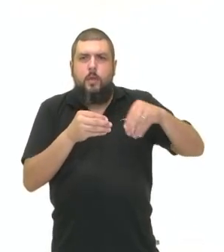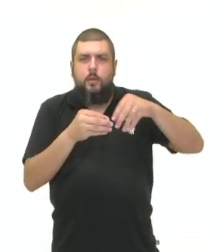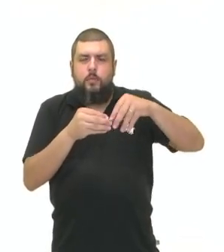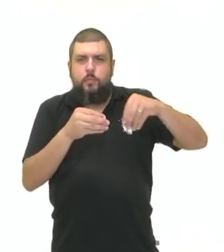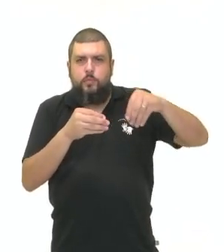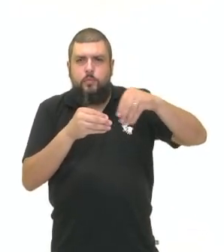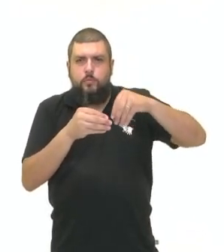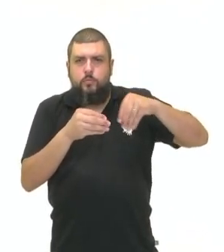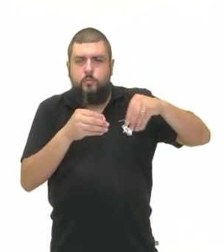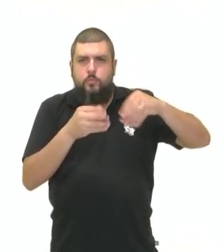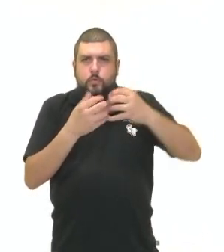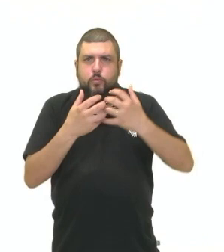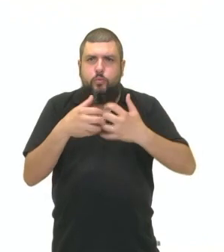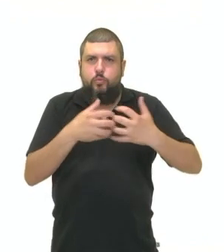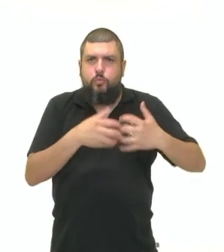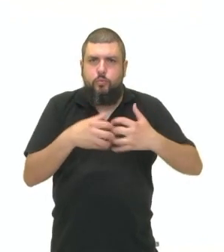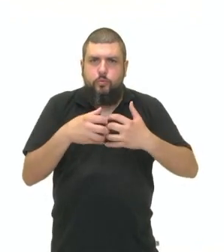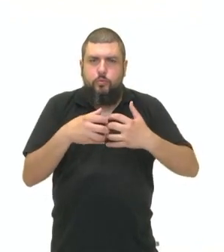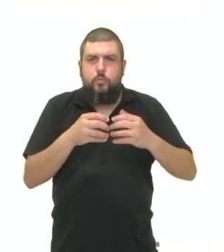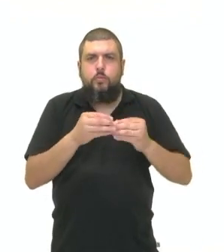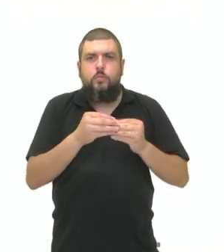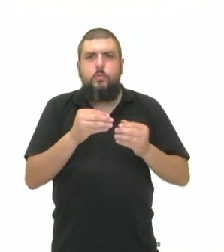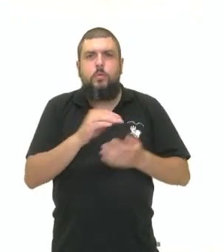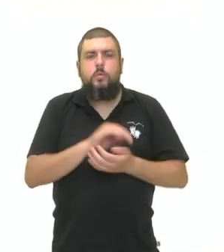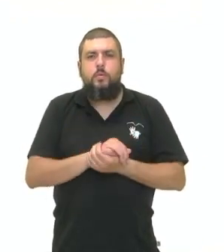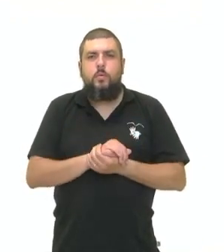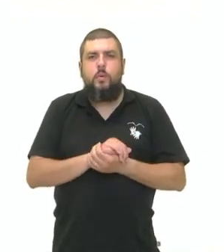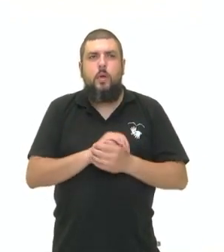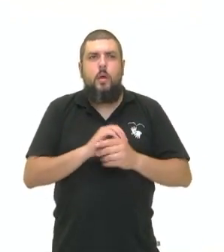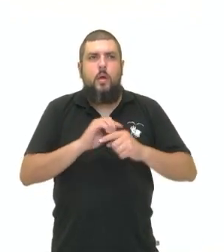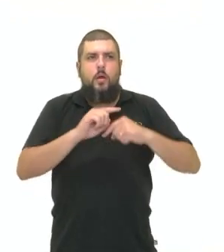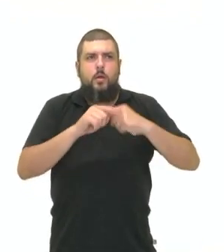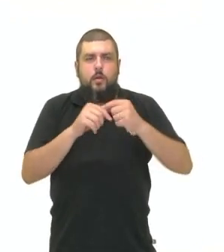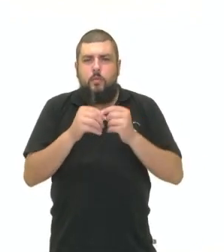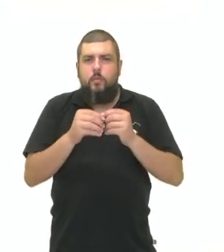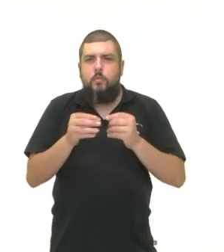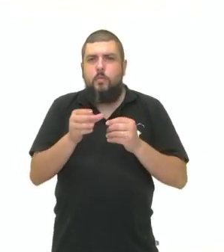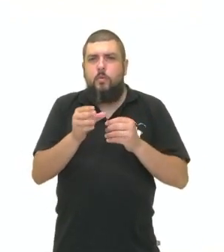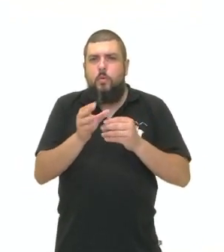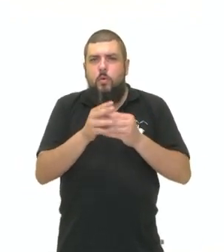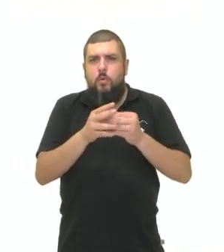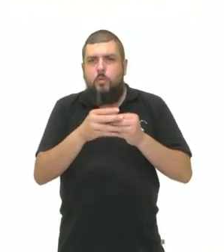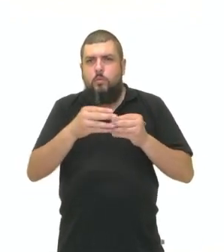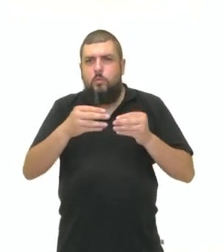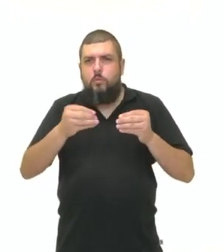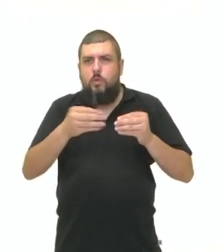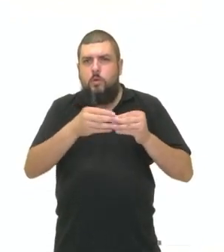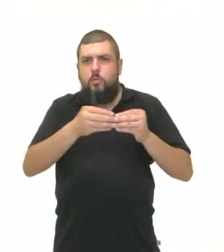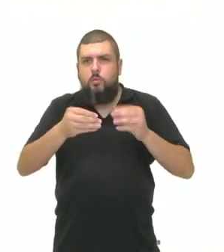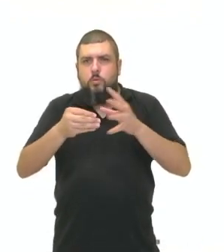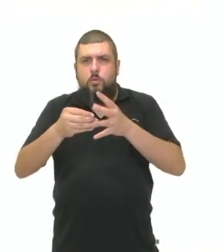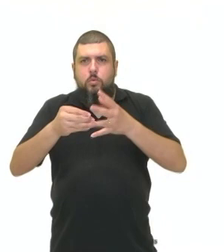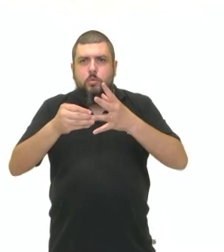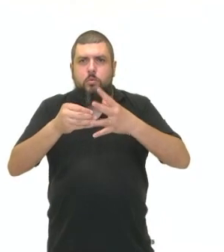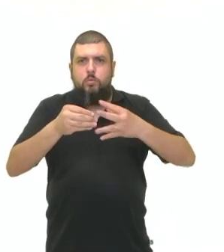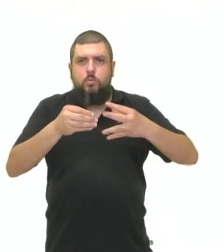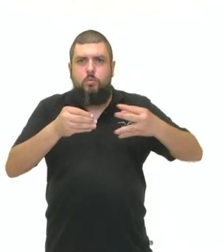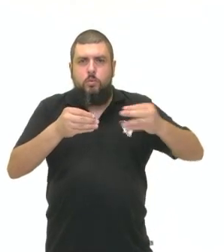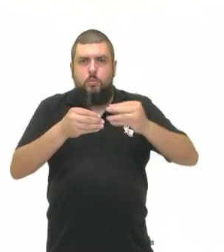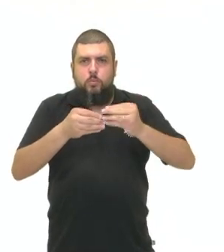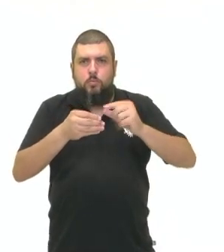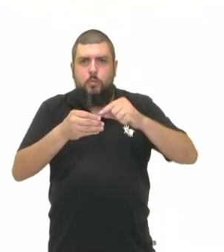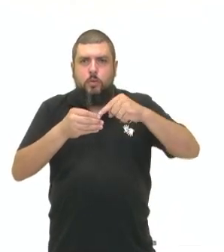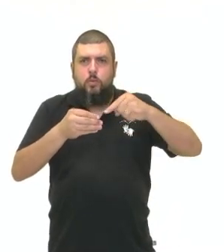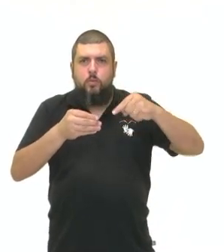digestivas. Depois as mitocôndrias elas começam a se alinhar em volta da cauda do